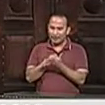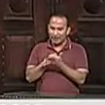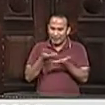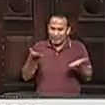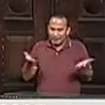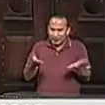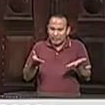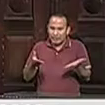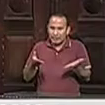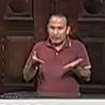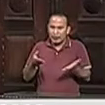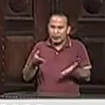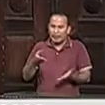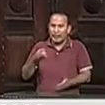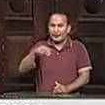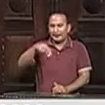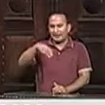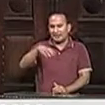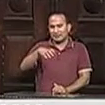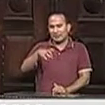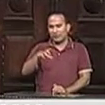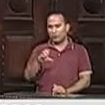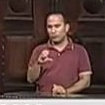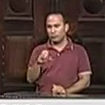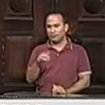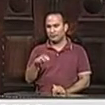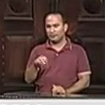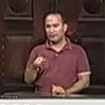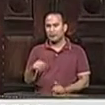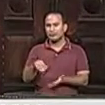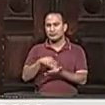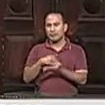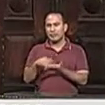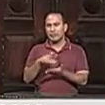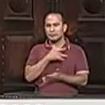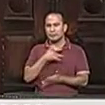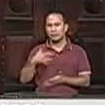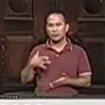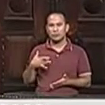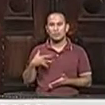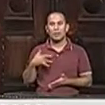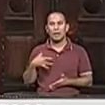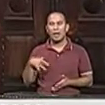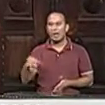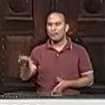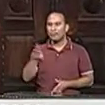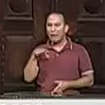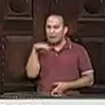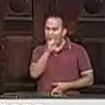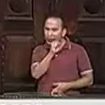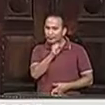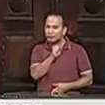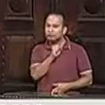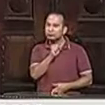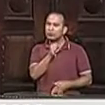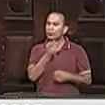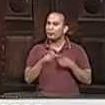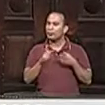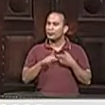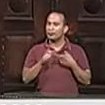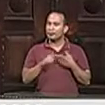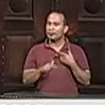Marcelo Crivella, do secretário de Saúde, uma resolução imediata do